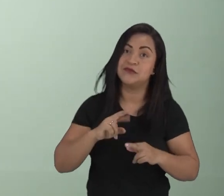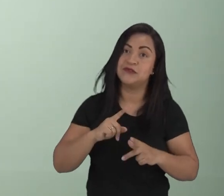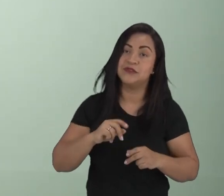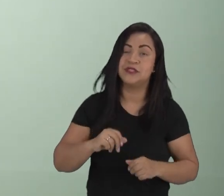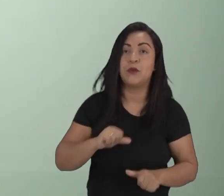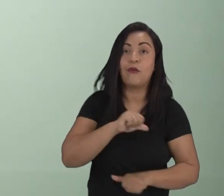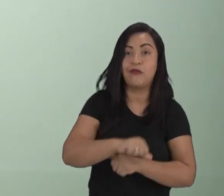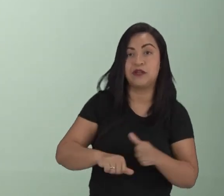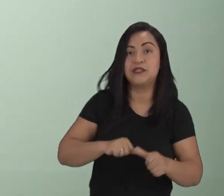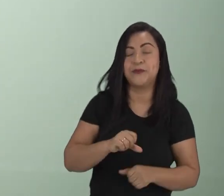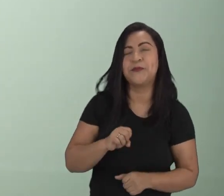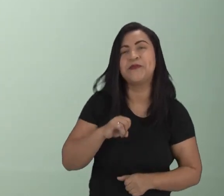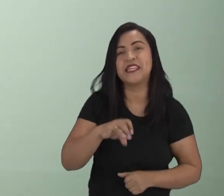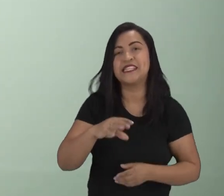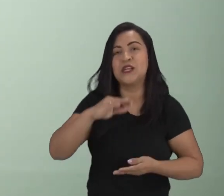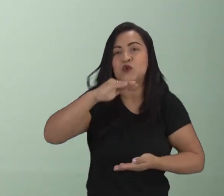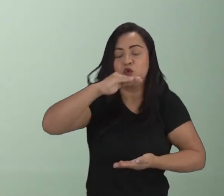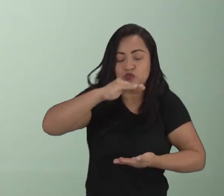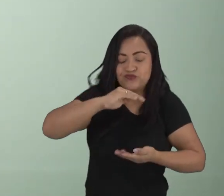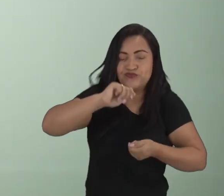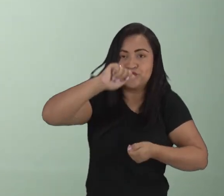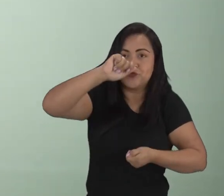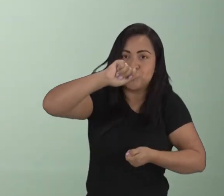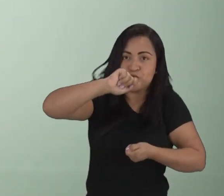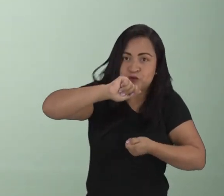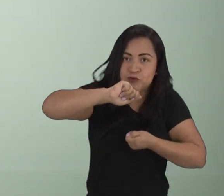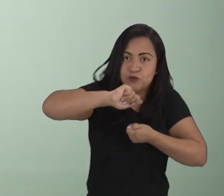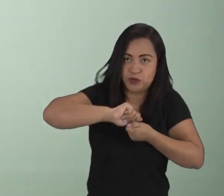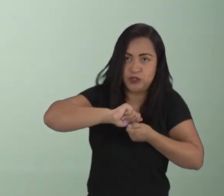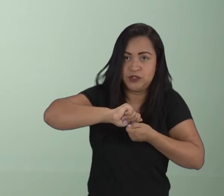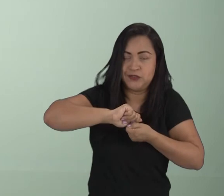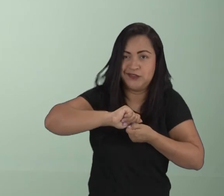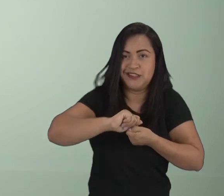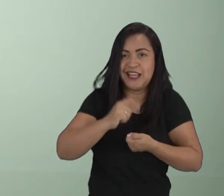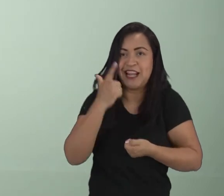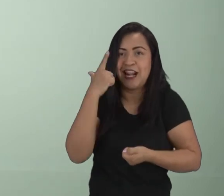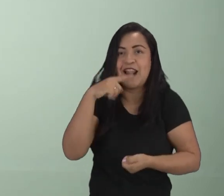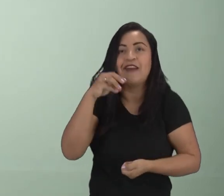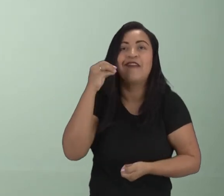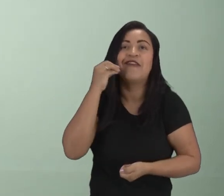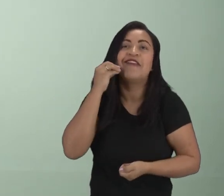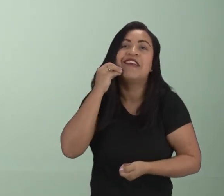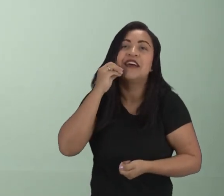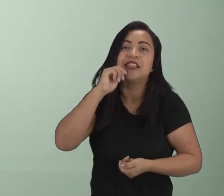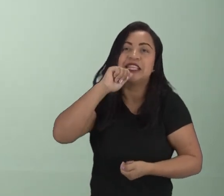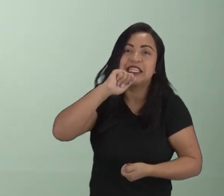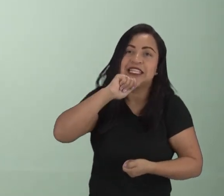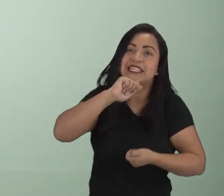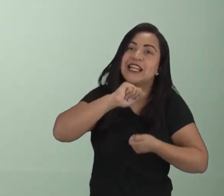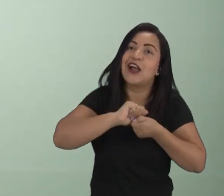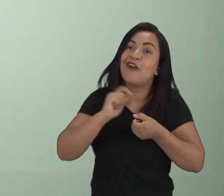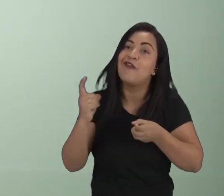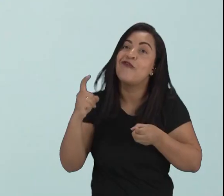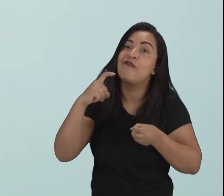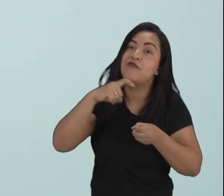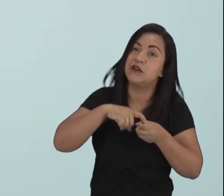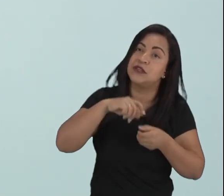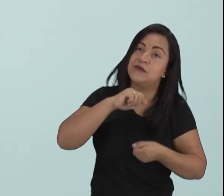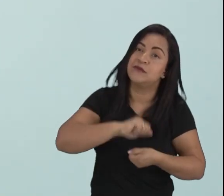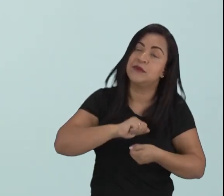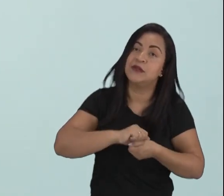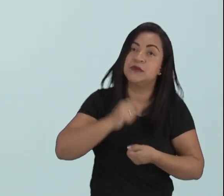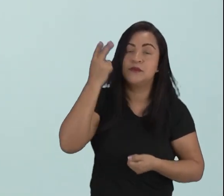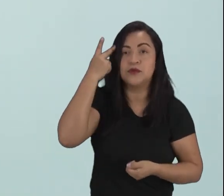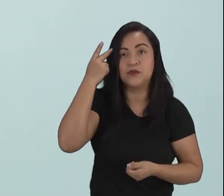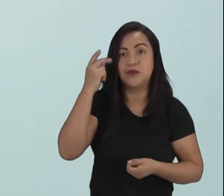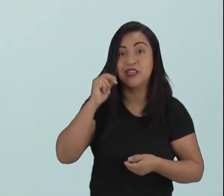deformação. Se eu comprimo a mola, a força elástica vai tentar voltar a mola para o seu tamanho real. Então, ela